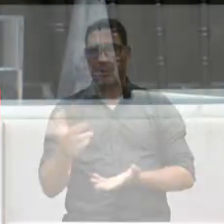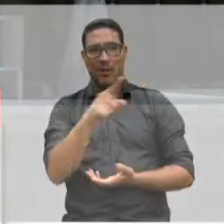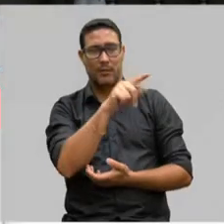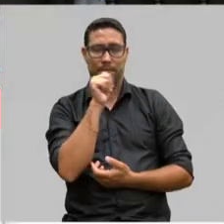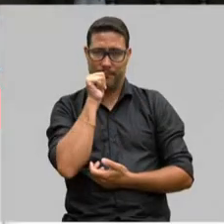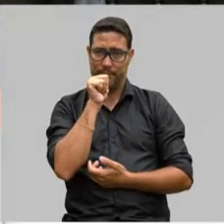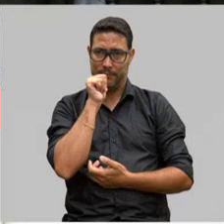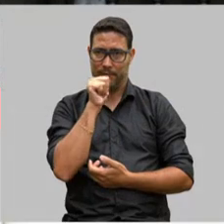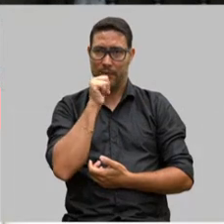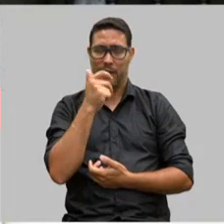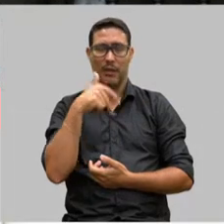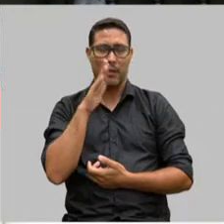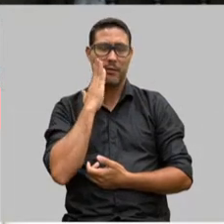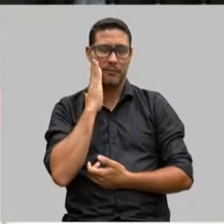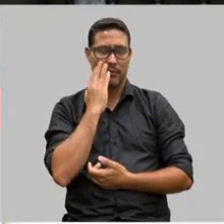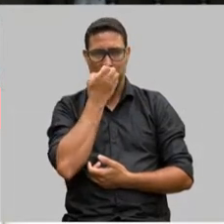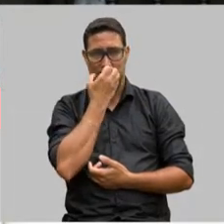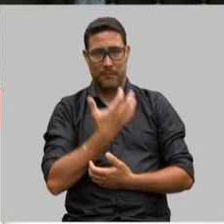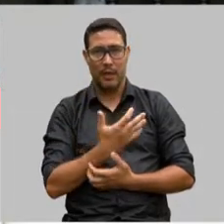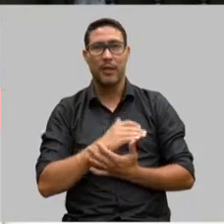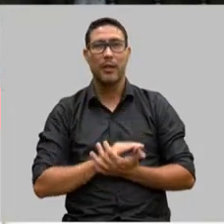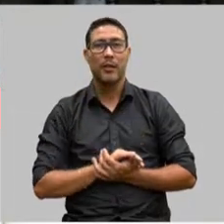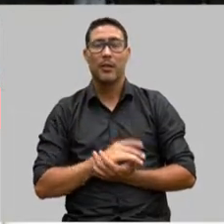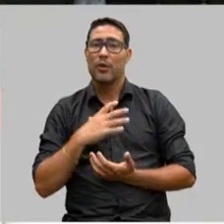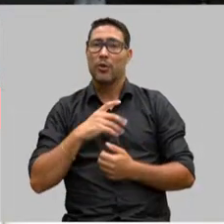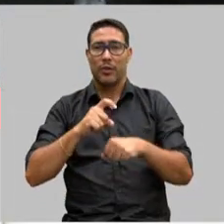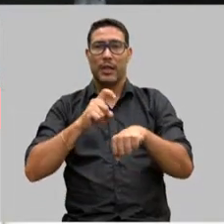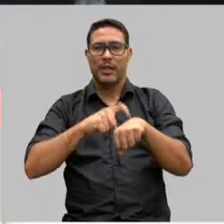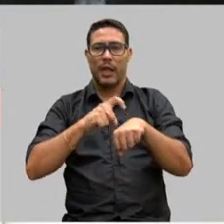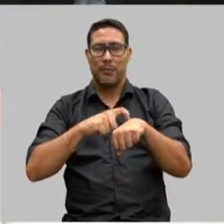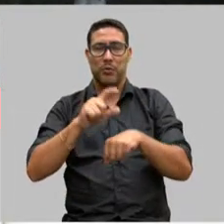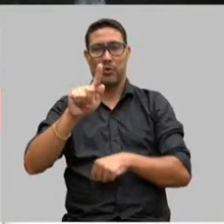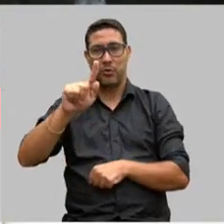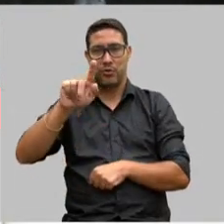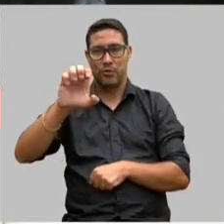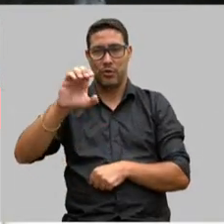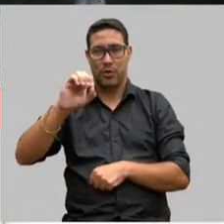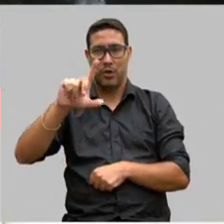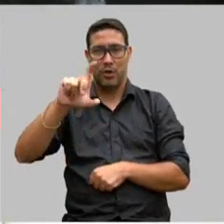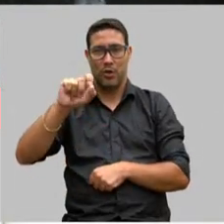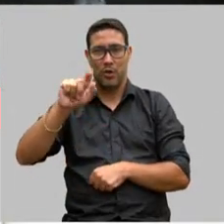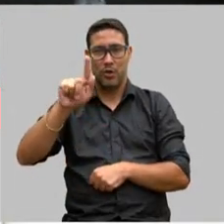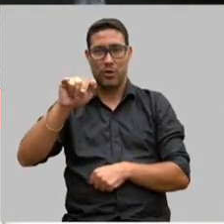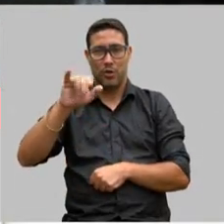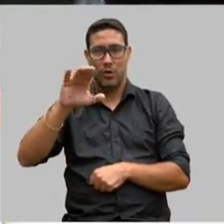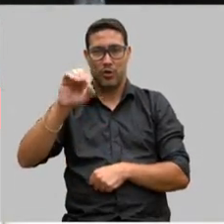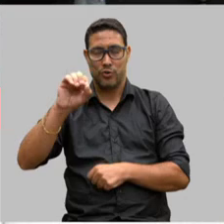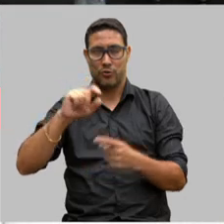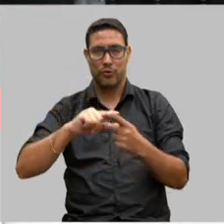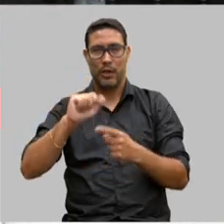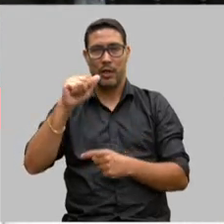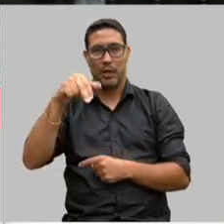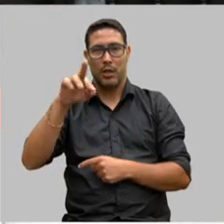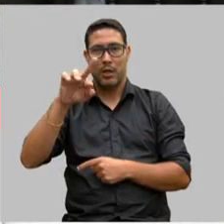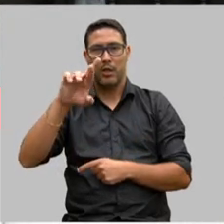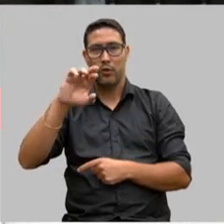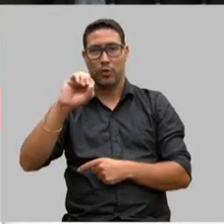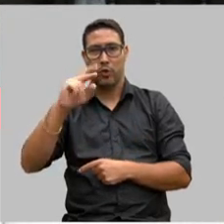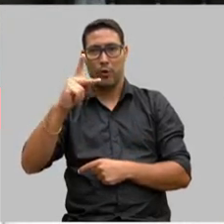bem, o tempo geológico que é considerado hoje é antropoceno. Por